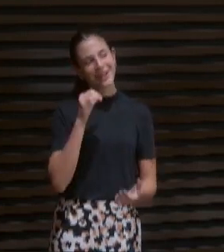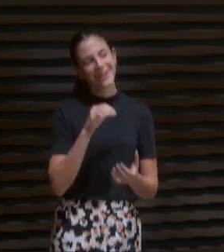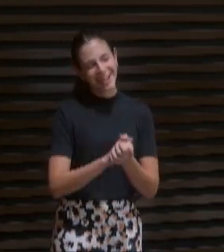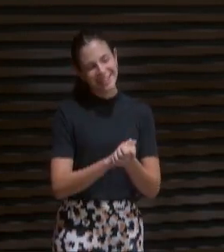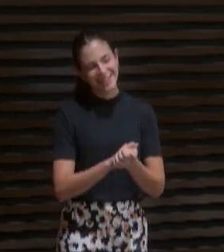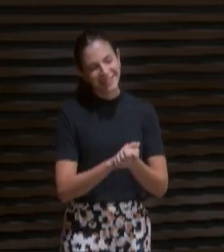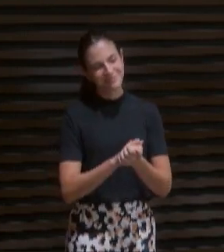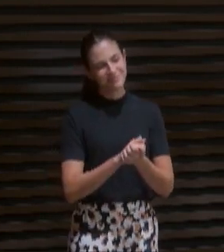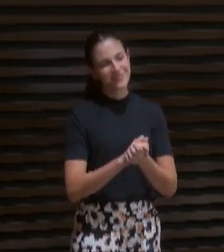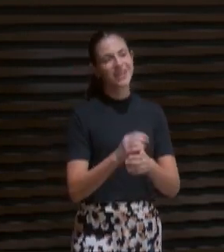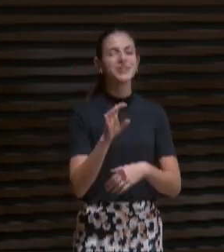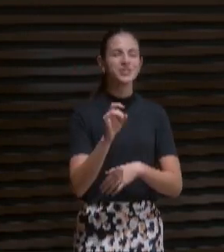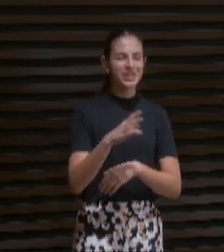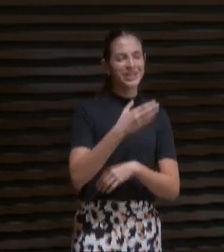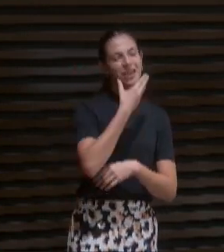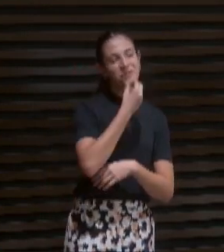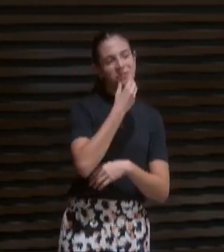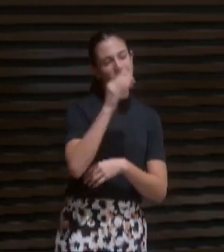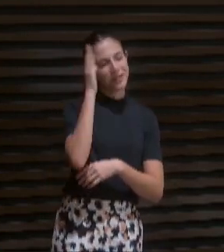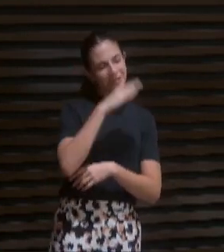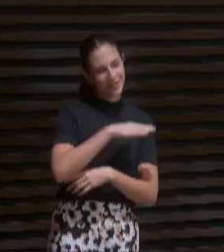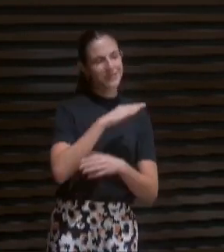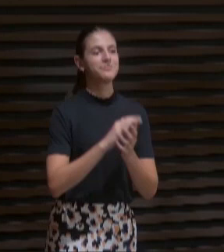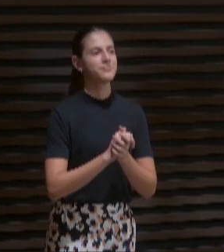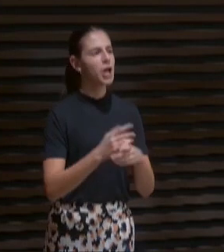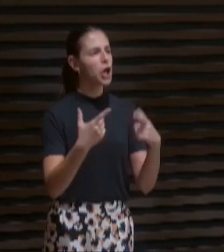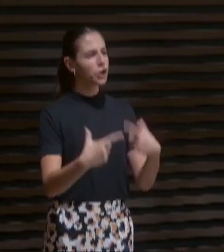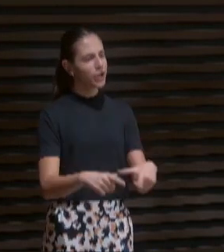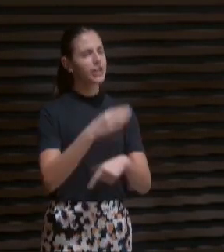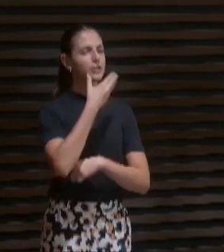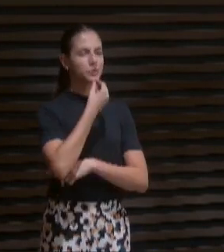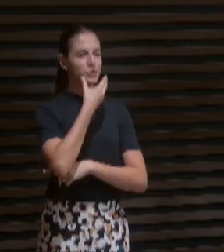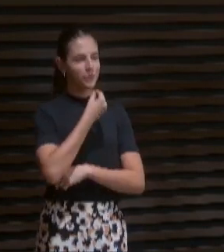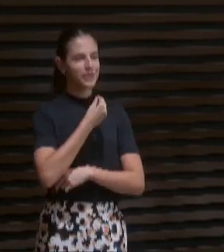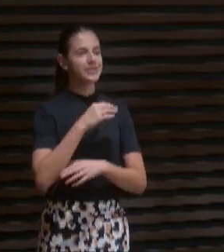Tá vendo? Cadê os homens? Onde é que estão os homens?